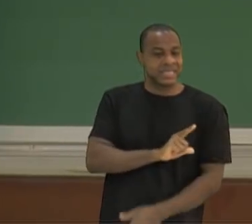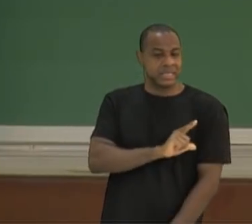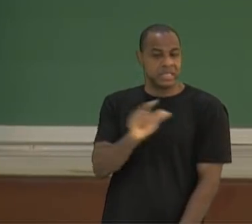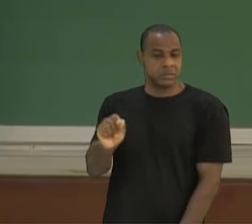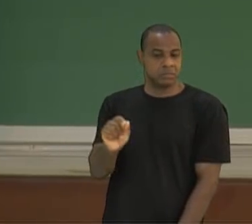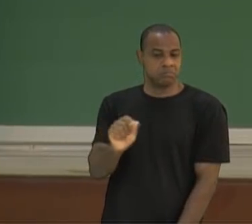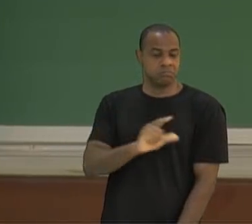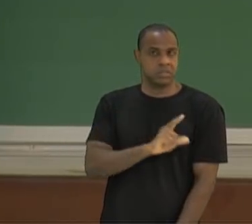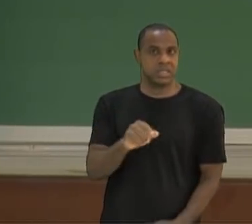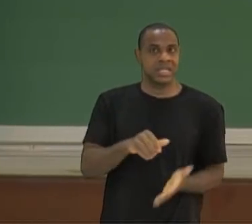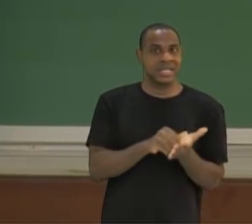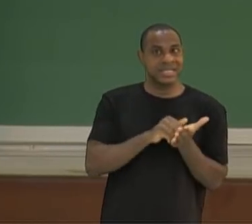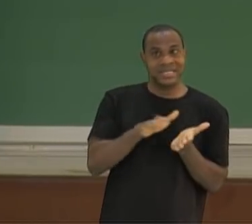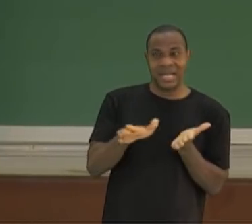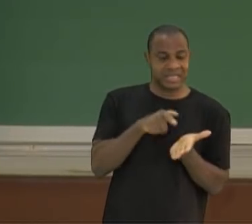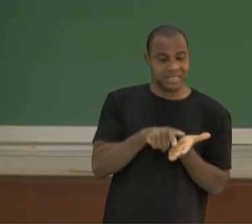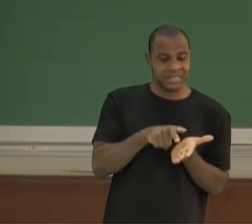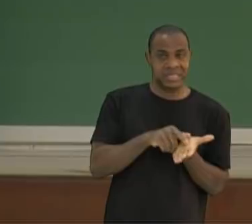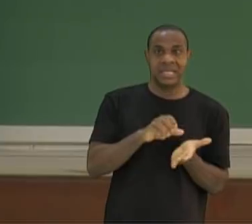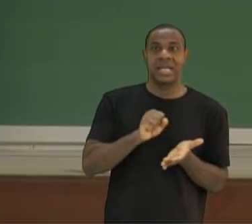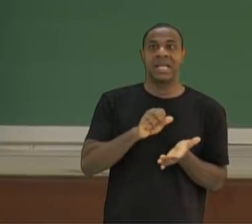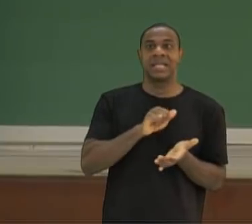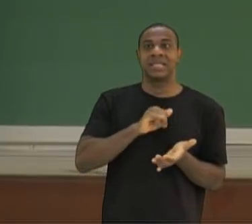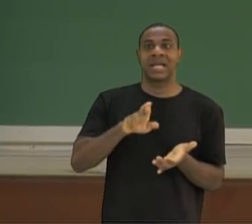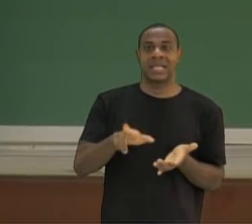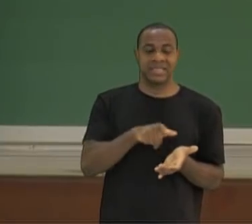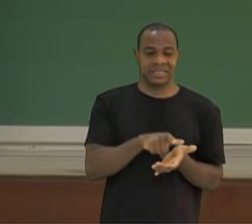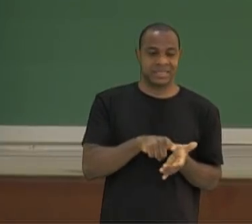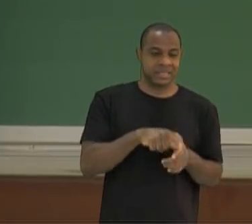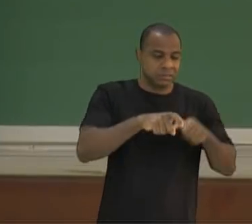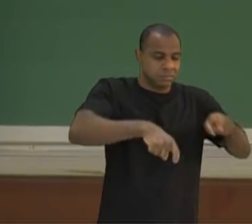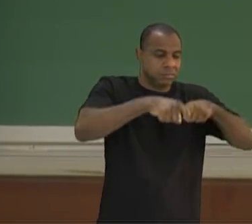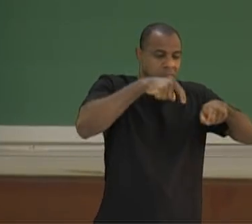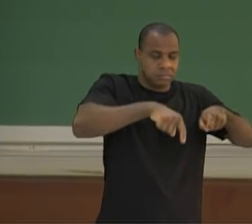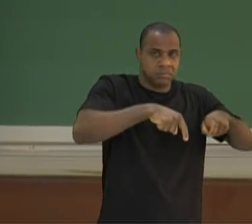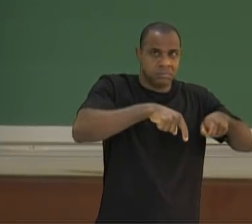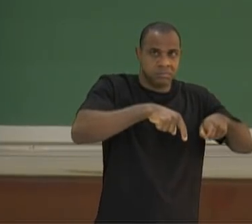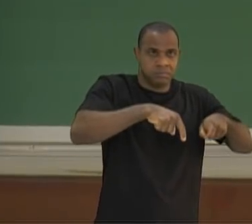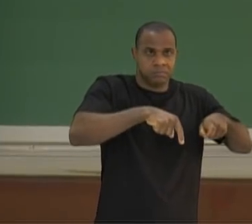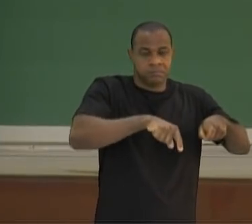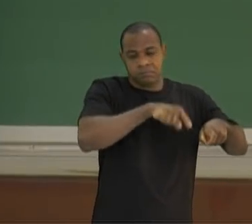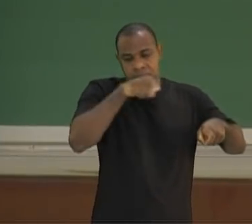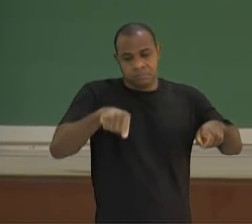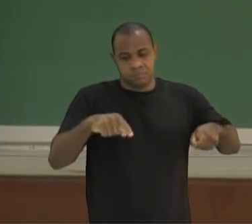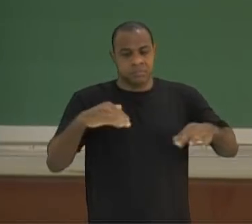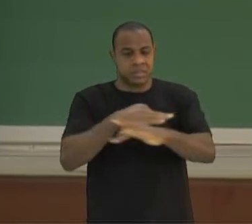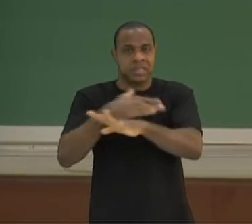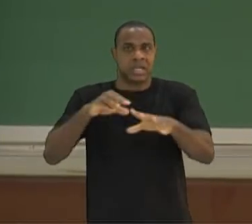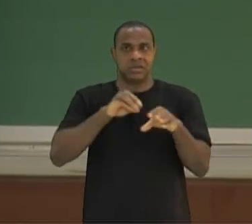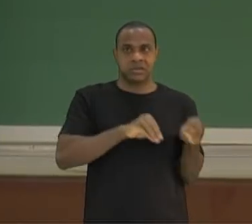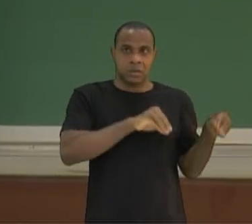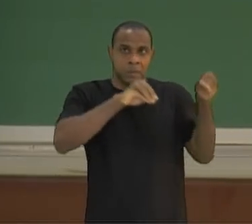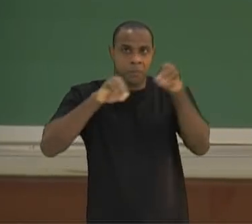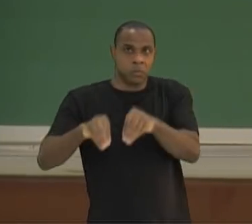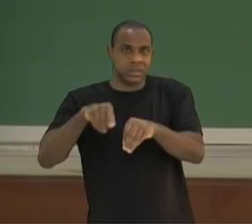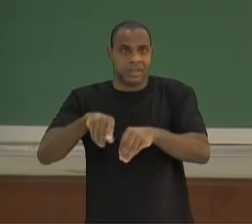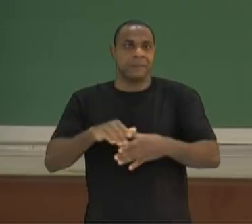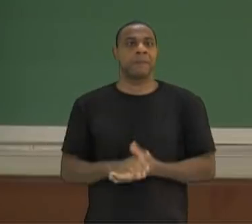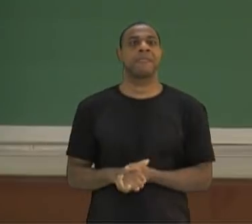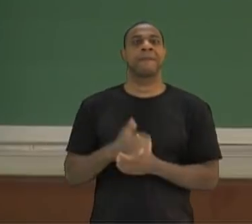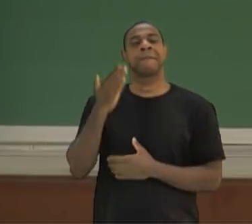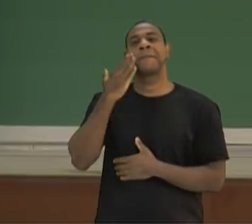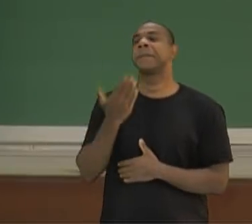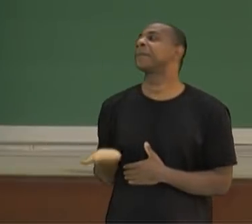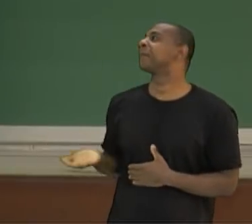Então, saída do meio rural para o meio urbano, certo? E aí, continuando ali, a questão da presença das